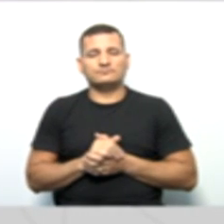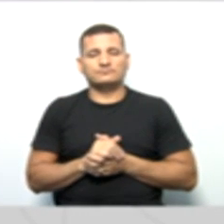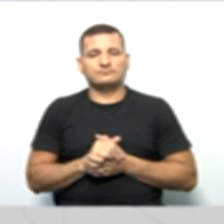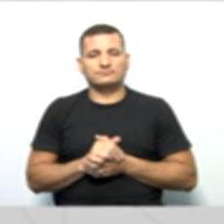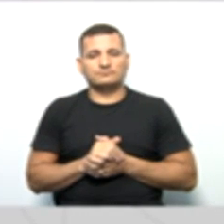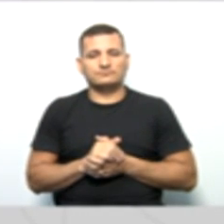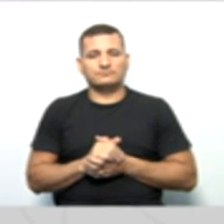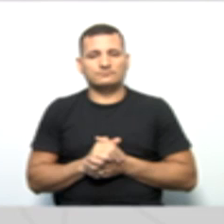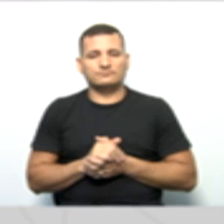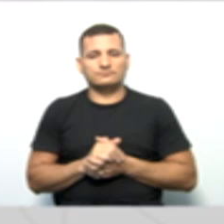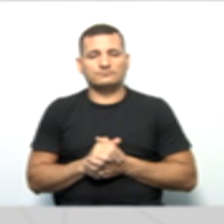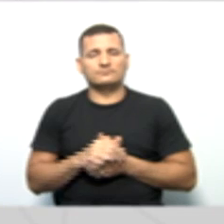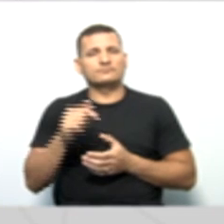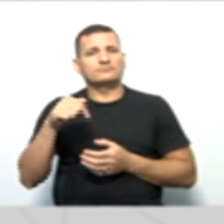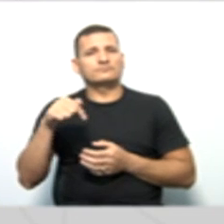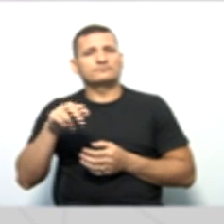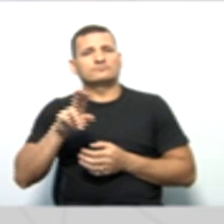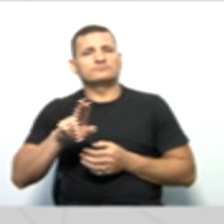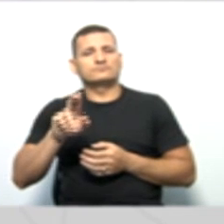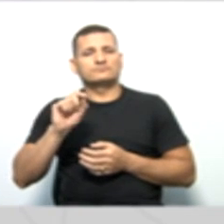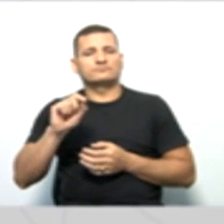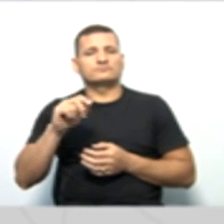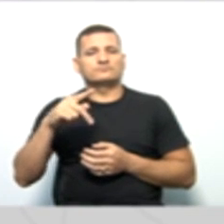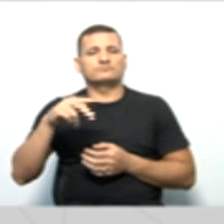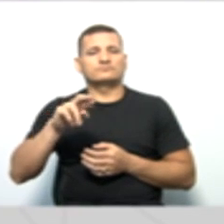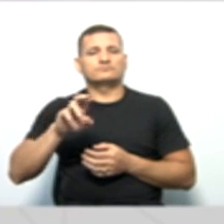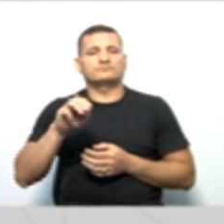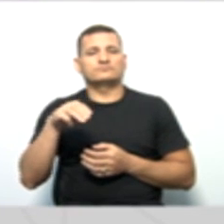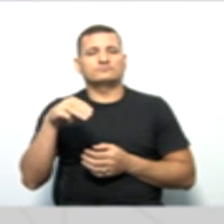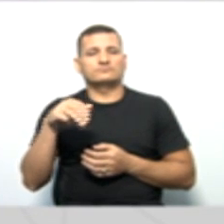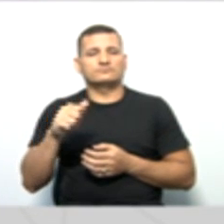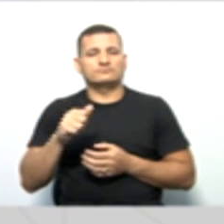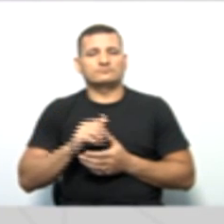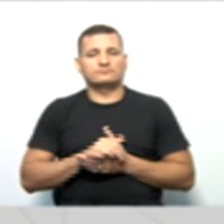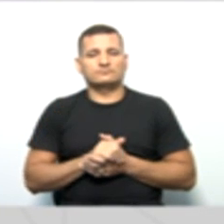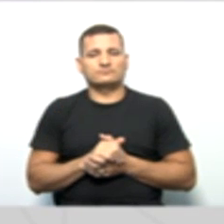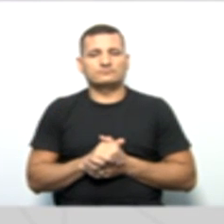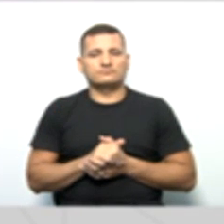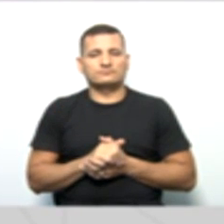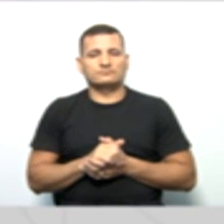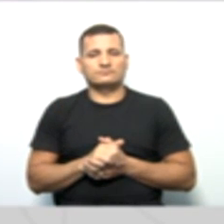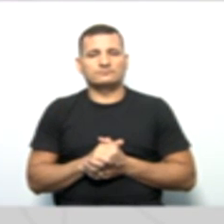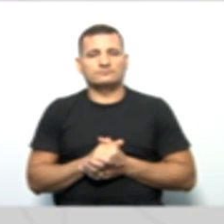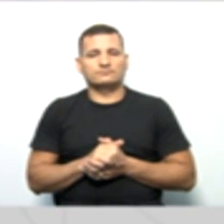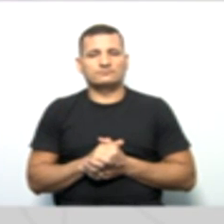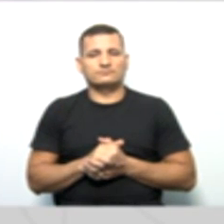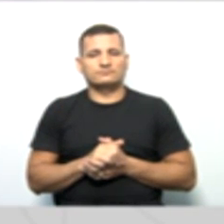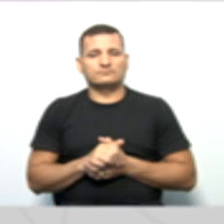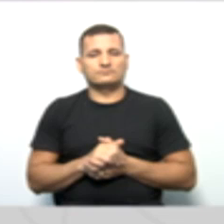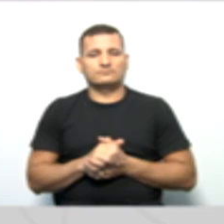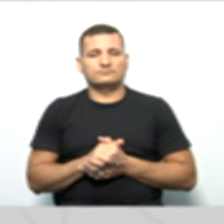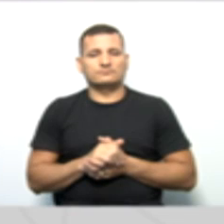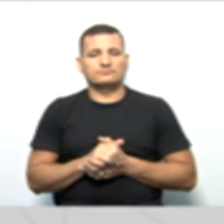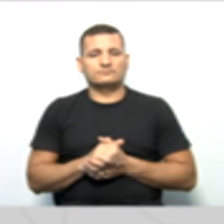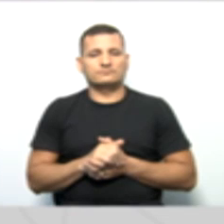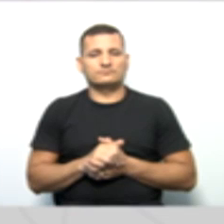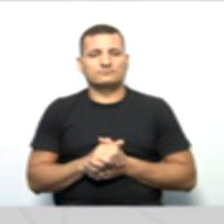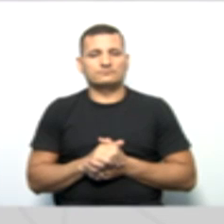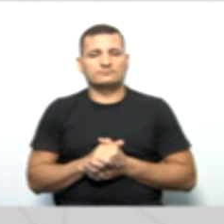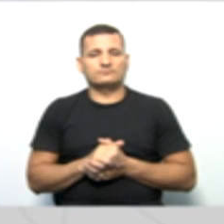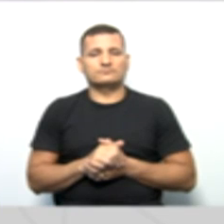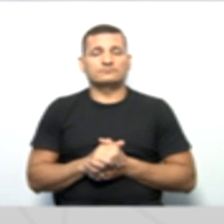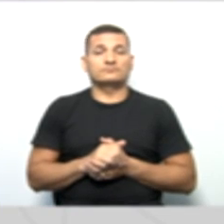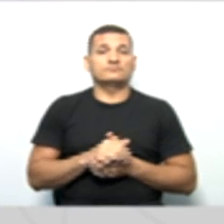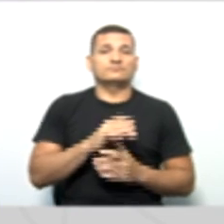você está utilizando. A gente está usando aqui o Prisma como exemplo. E aí, gente, ó, além disso, eu vou tirar o quê, ó? Dados